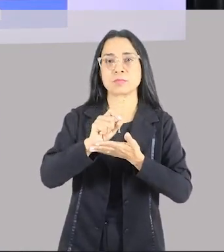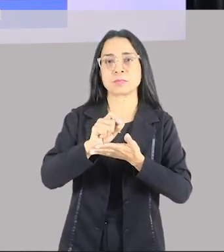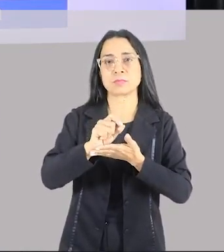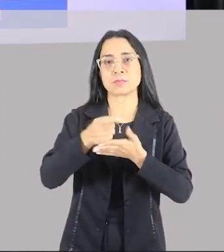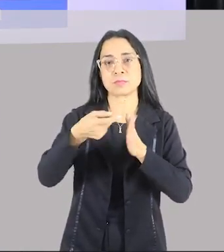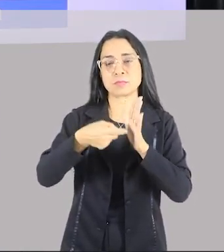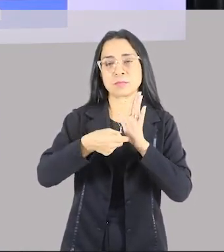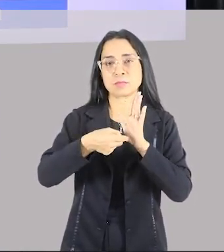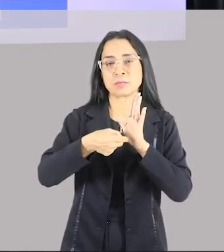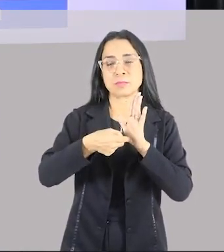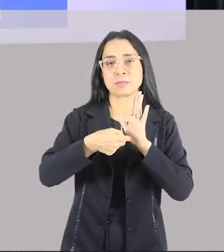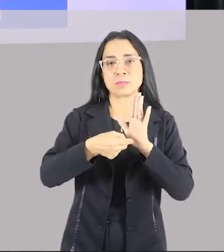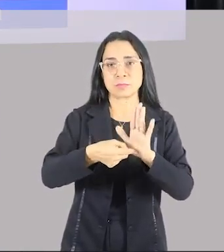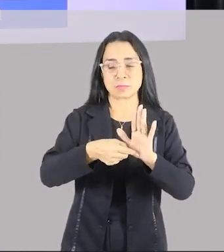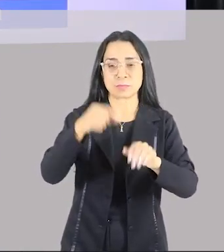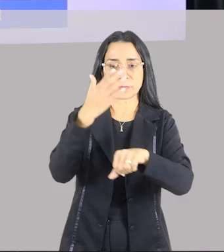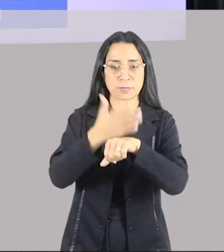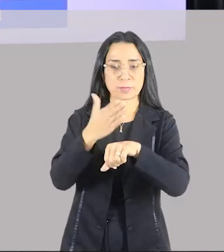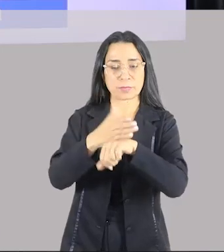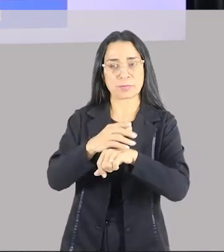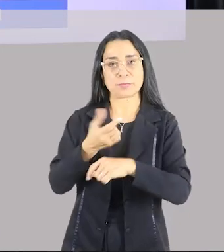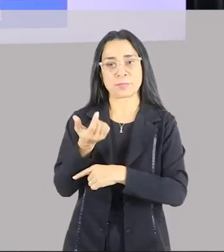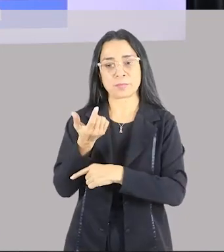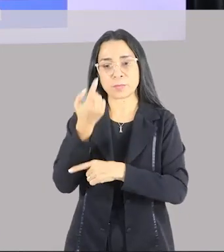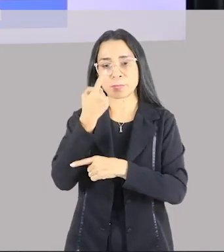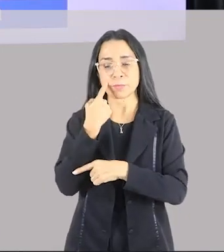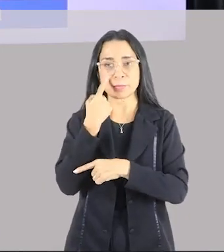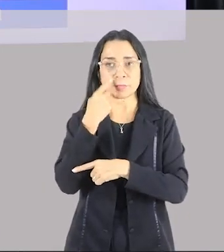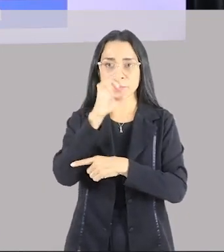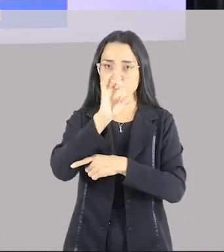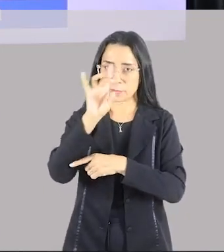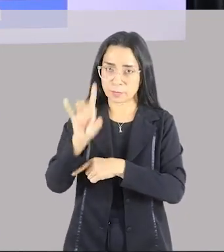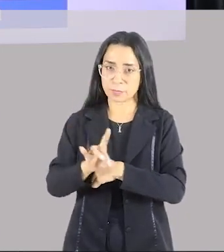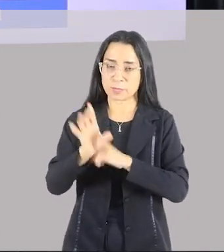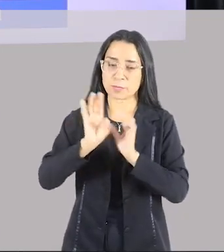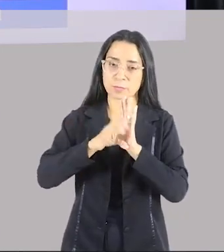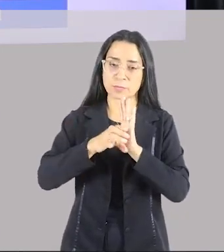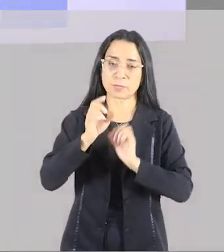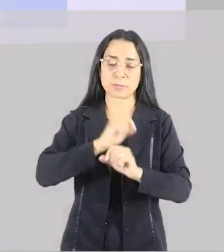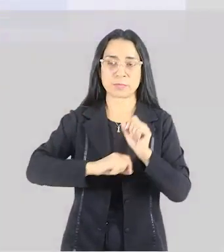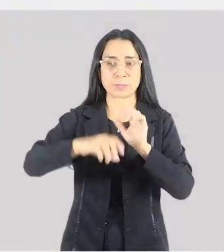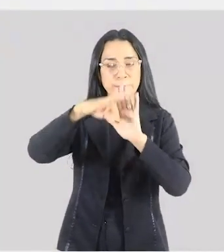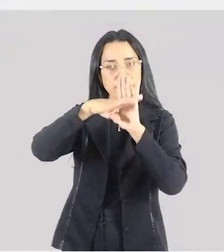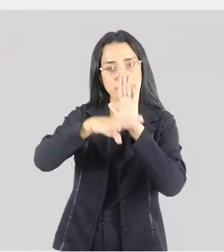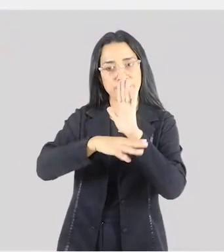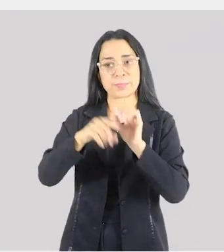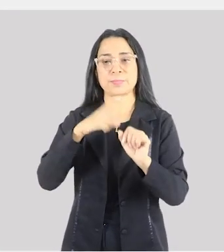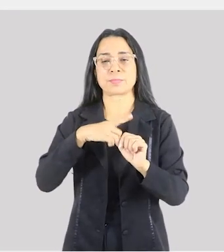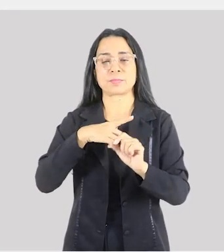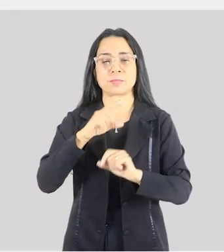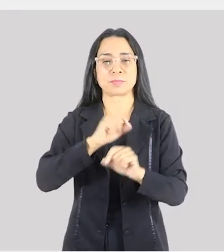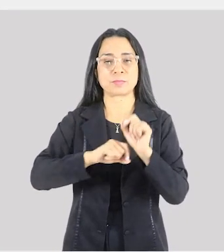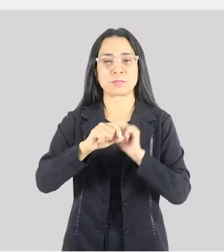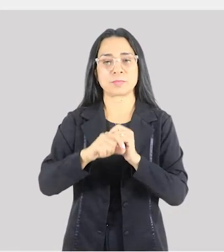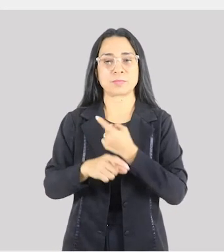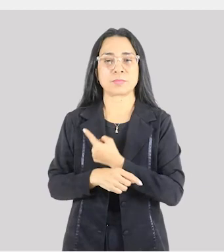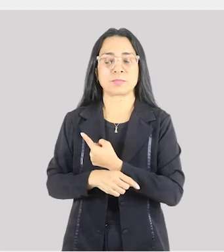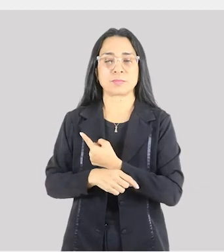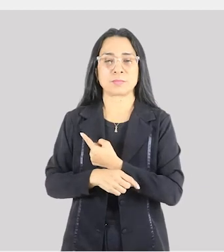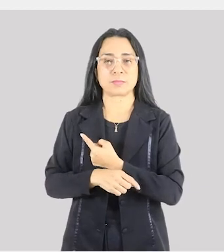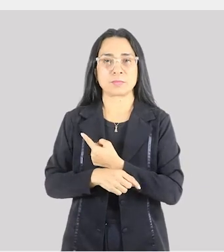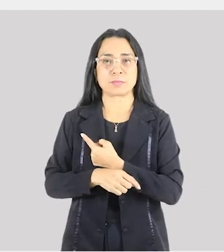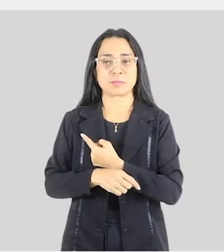prática, quando a gente vai olhar cada conceito. Na classificação dos atos administrativos, nós temos a